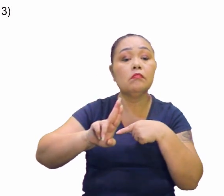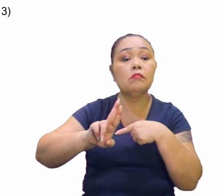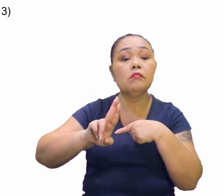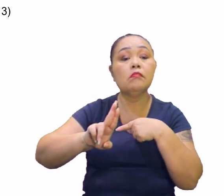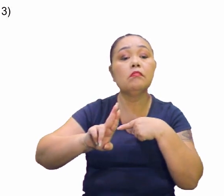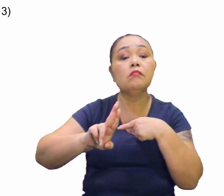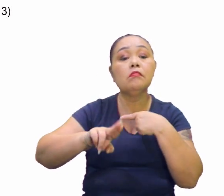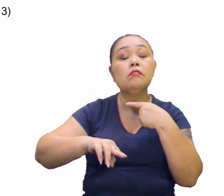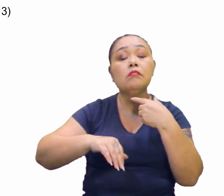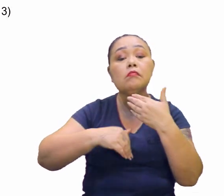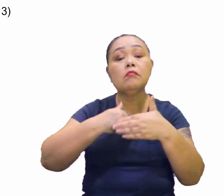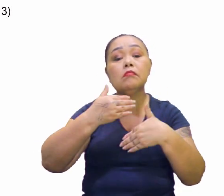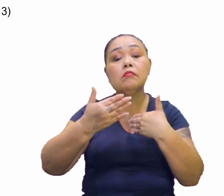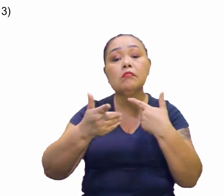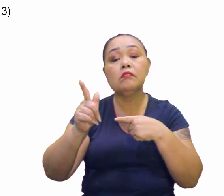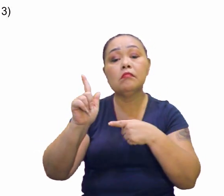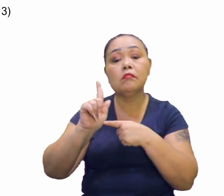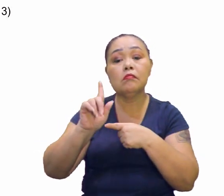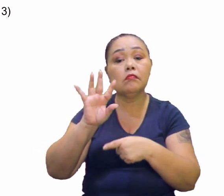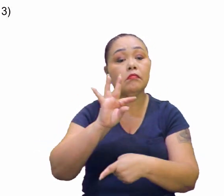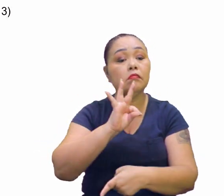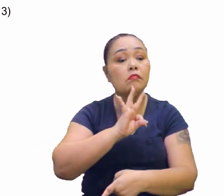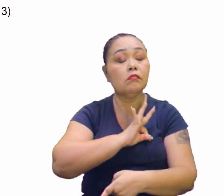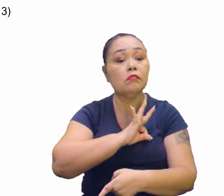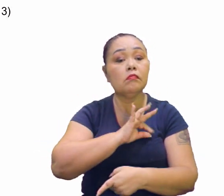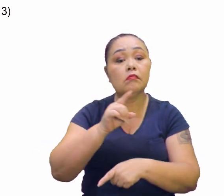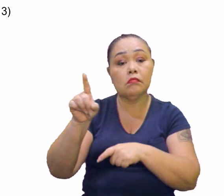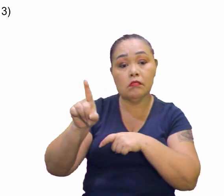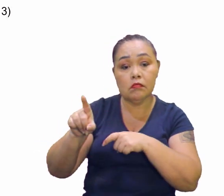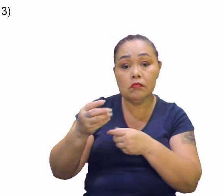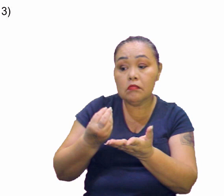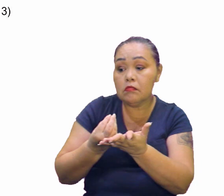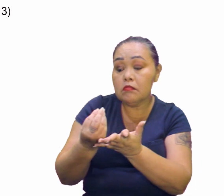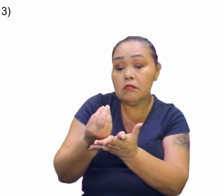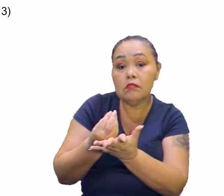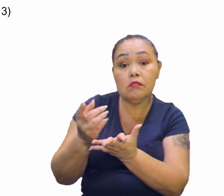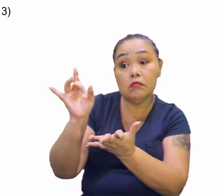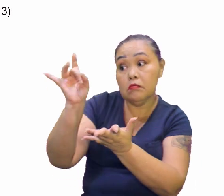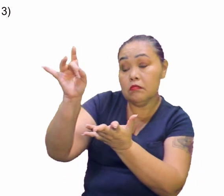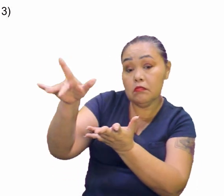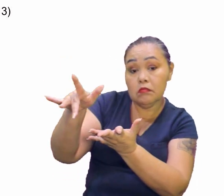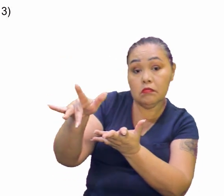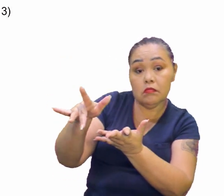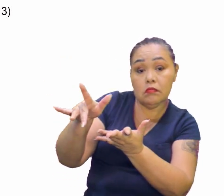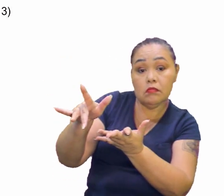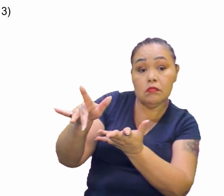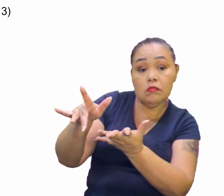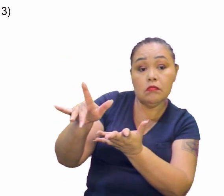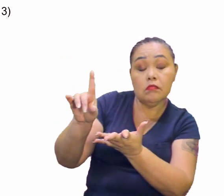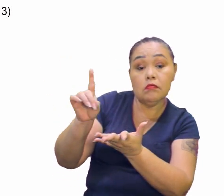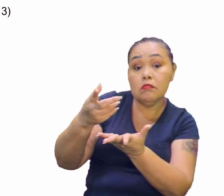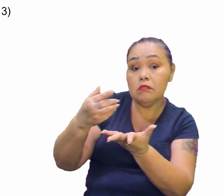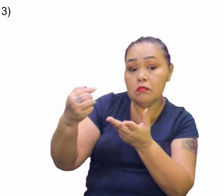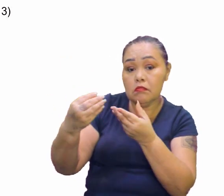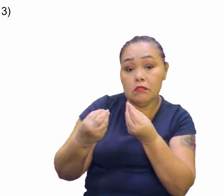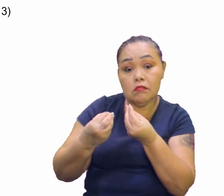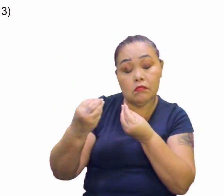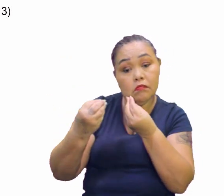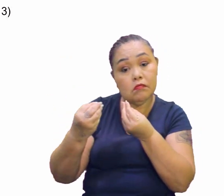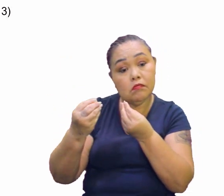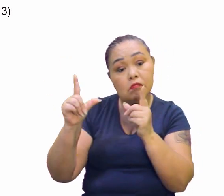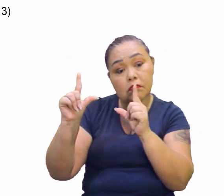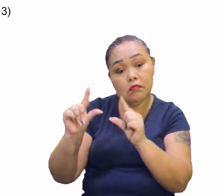Se utiliza o quê? Utiliza o processo gerencial e técnico em sua produção, distribuição e descarte. Não proporciona, ou pelo